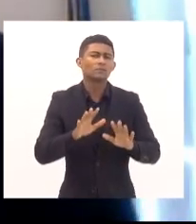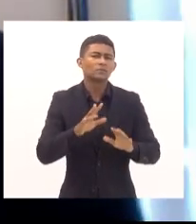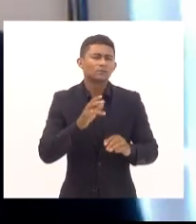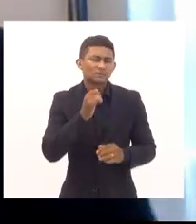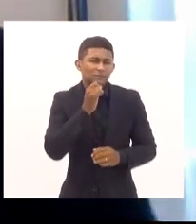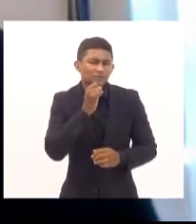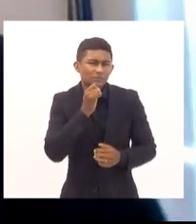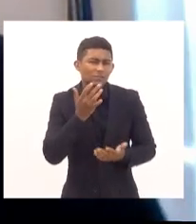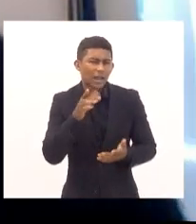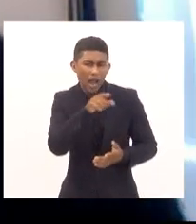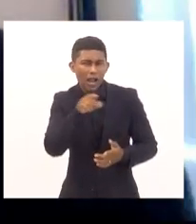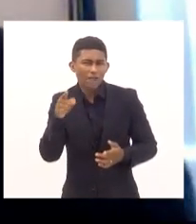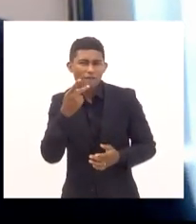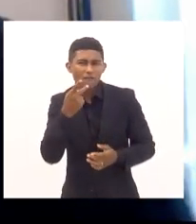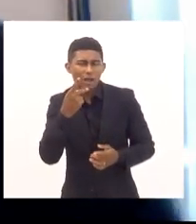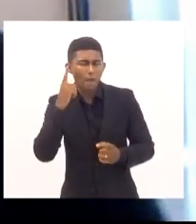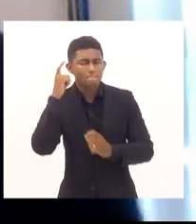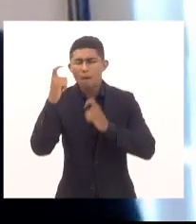quase